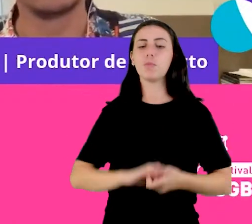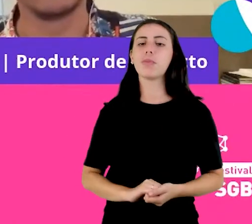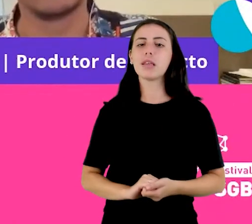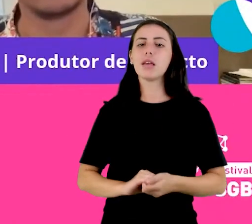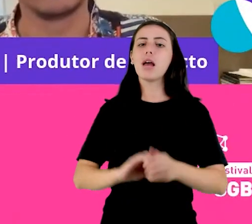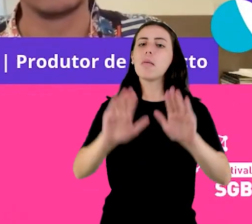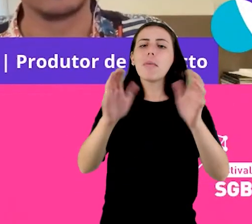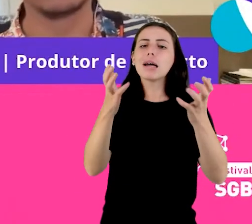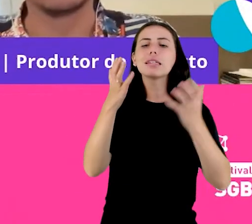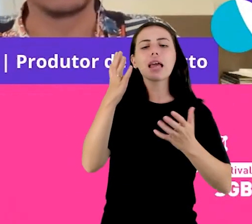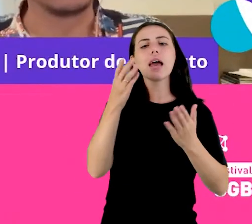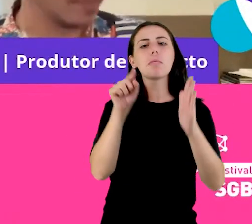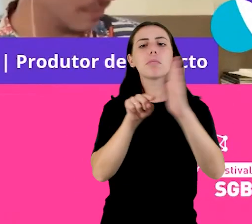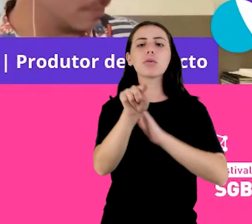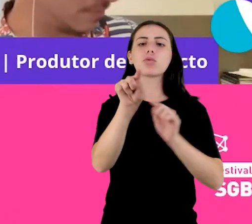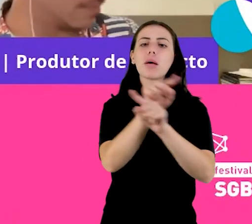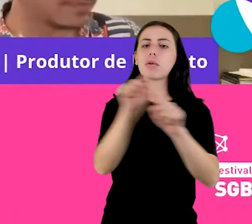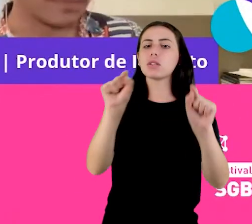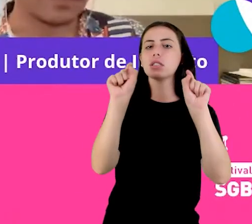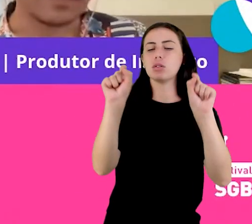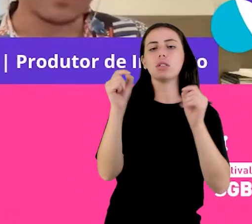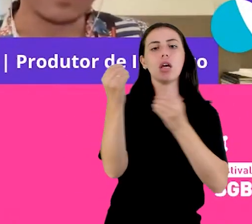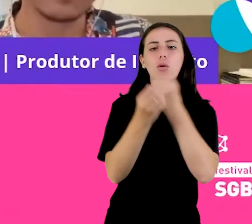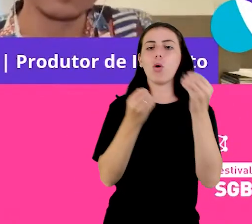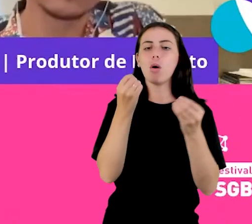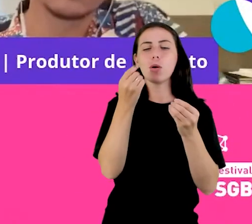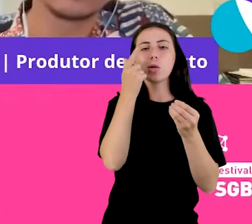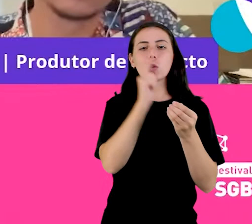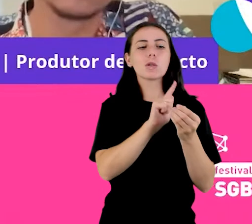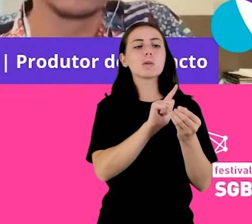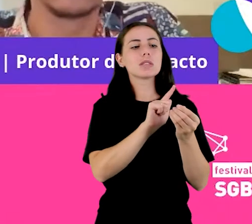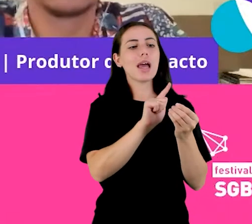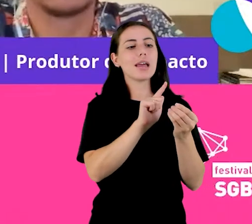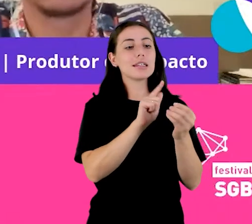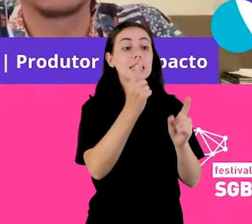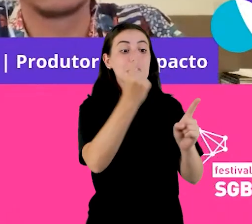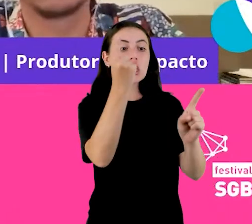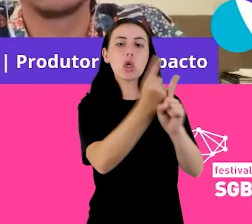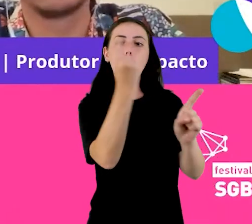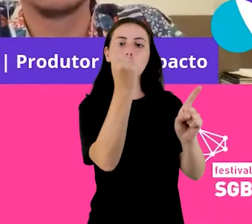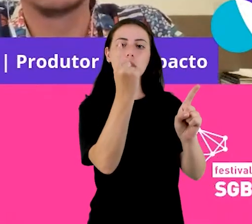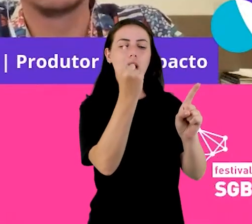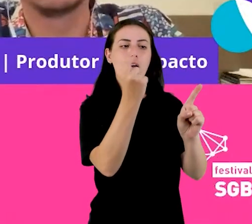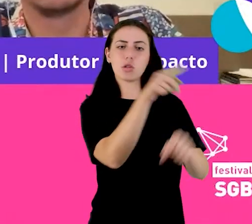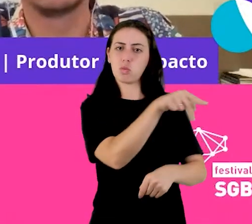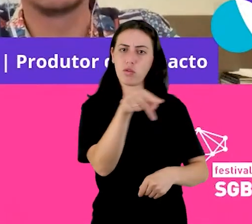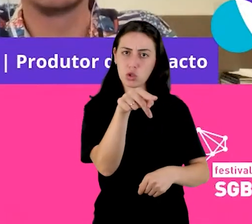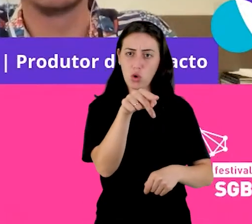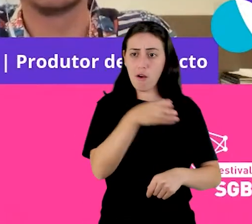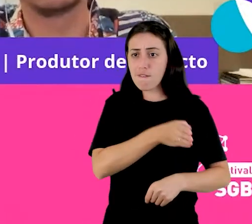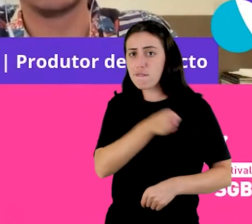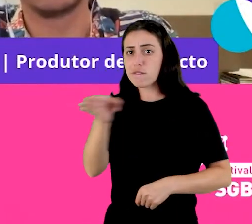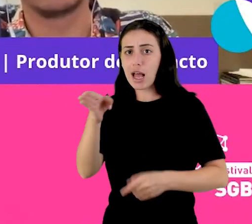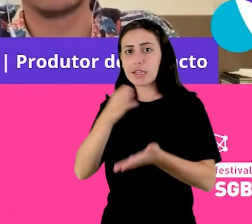a desconstruírem suas ideias, como você falou de CIS também. Eu ia te perguntar o seguinte, como é que você faz o mapeamento, vocês fizeram ou